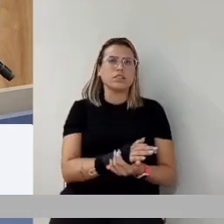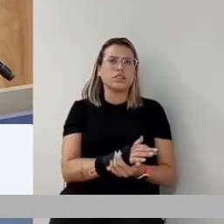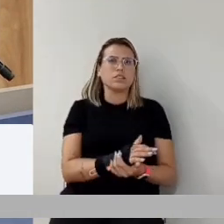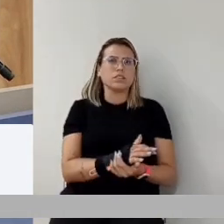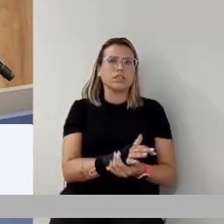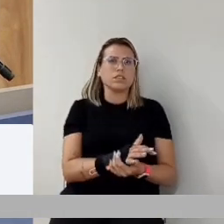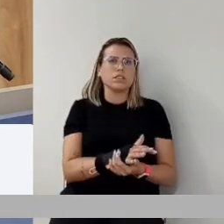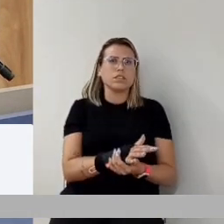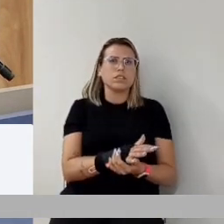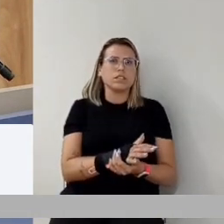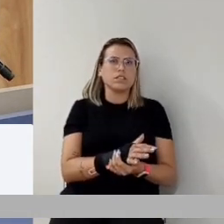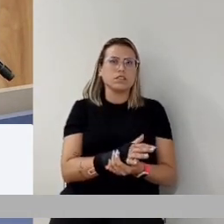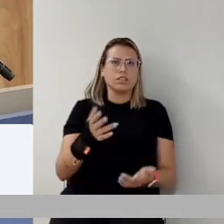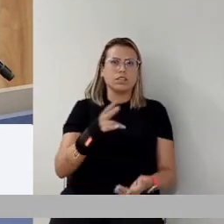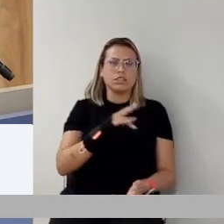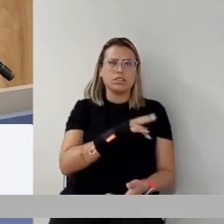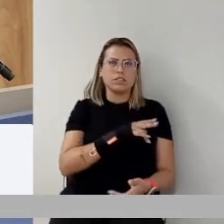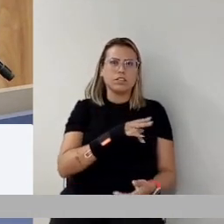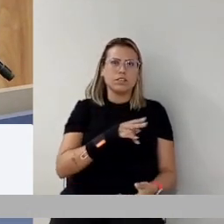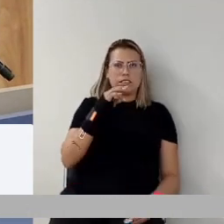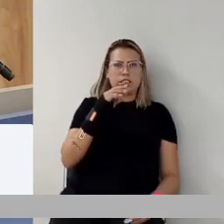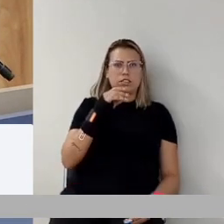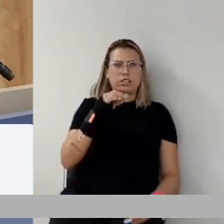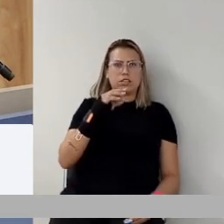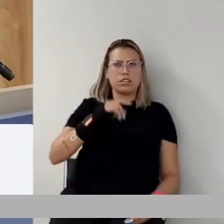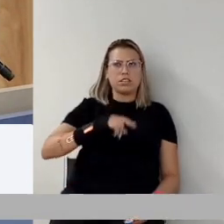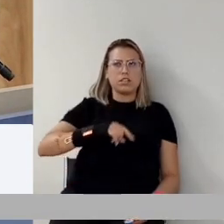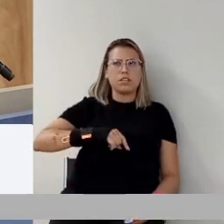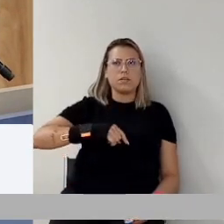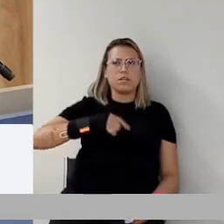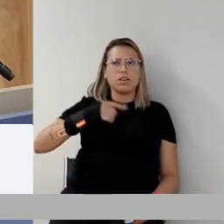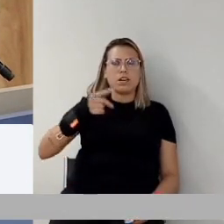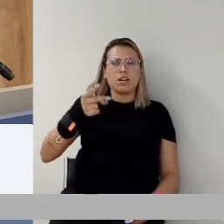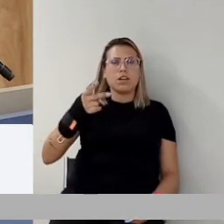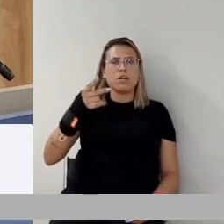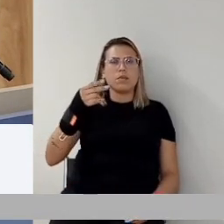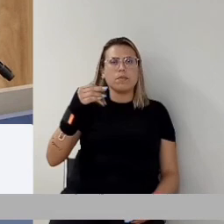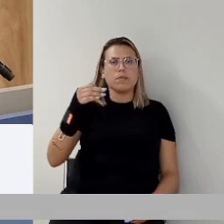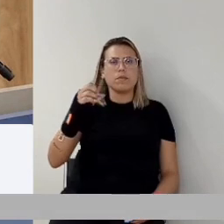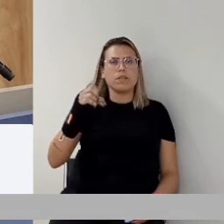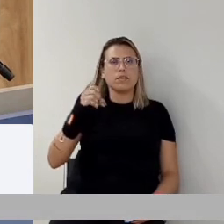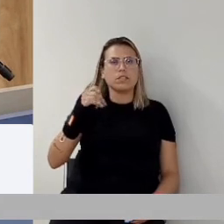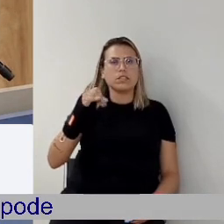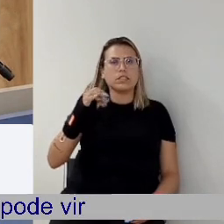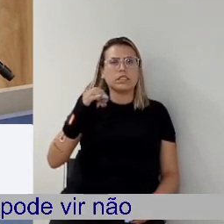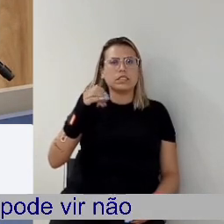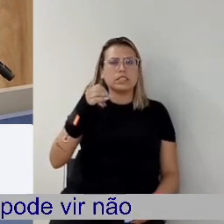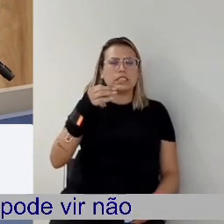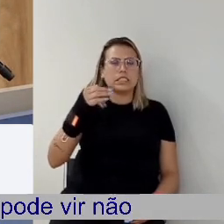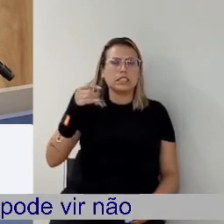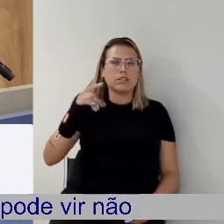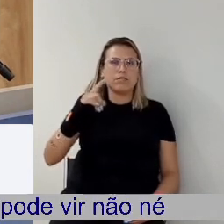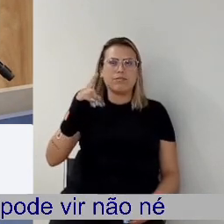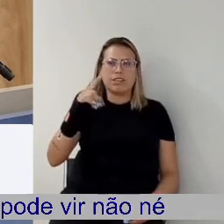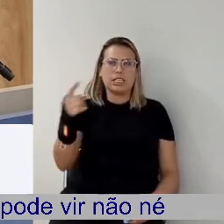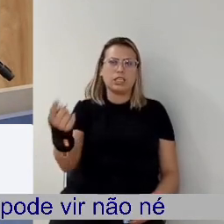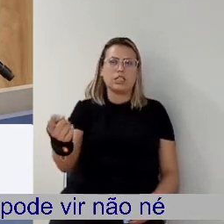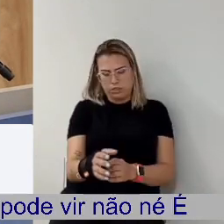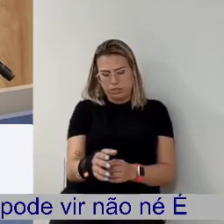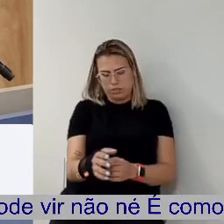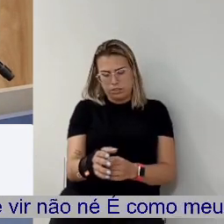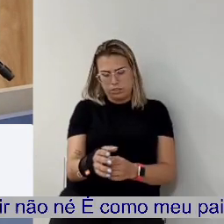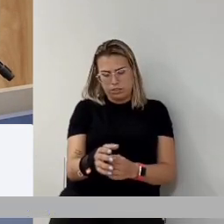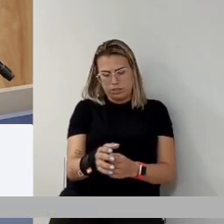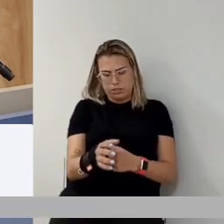que vereadores da situação pode ir pra oposição mas gente da Oposição não pode vir não pra situação não né É como meu pai